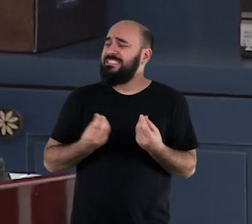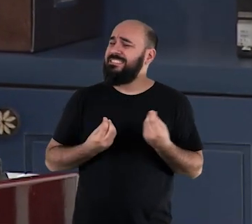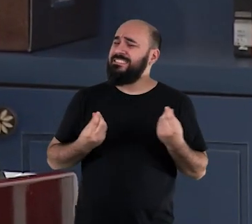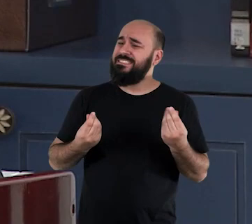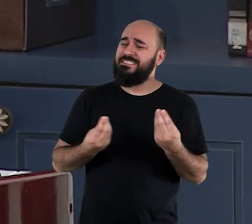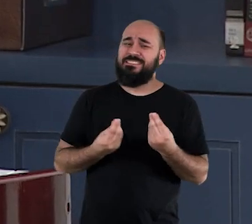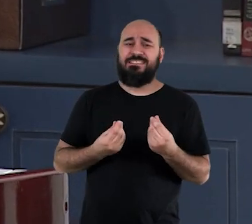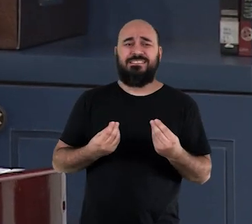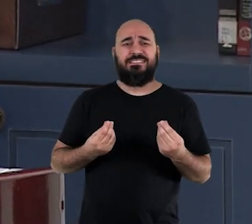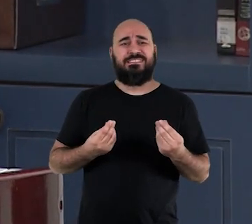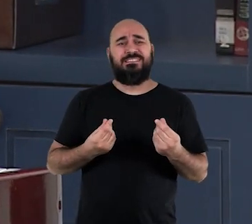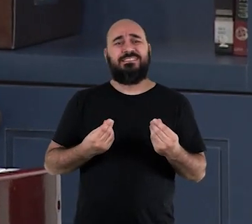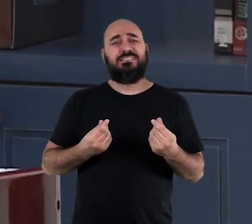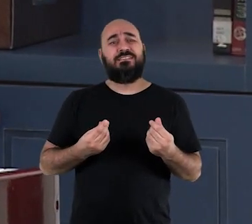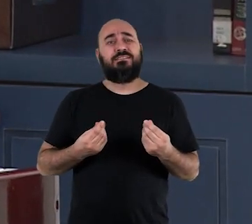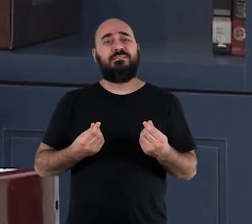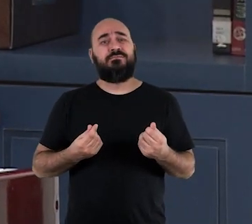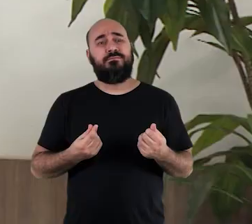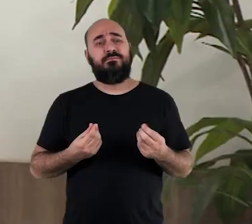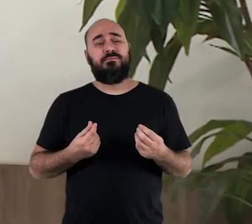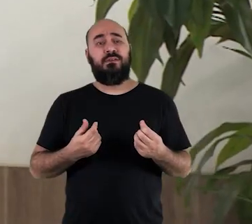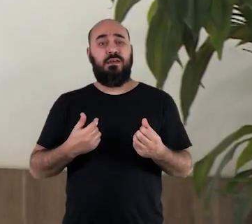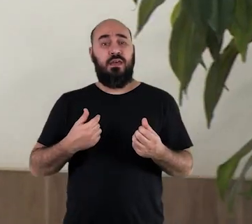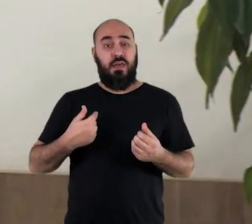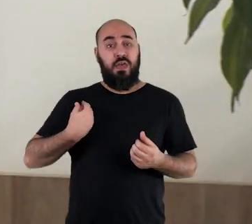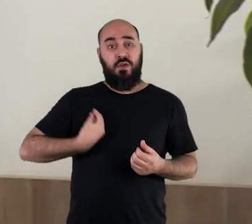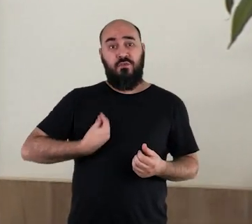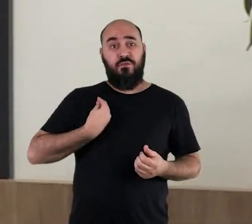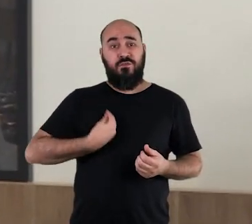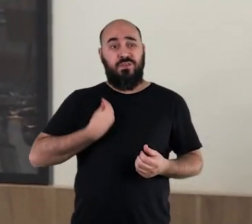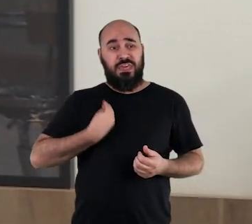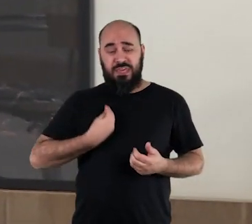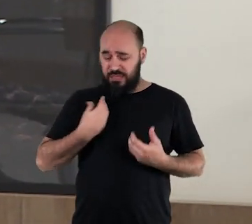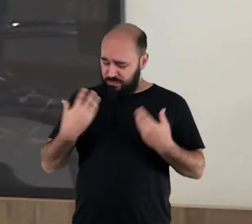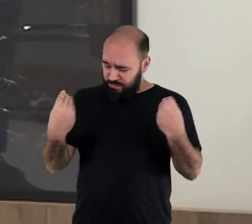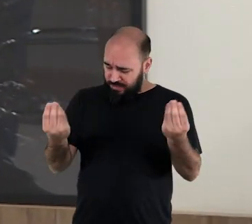pois não compreendo a razão do existir.